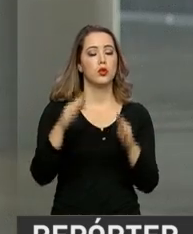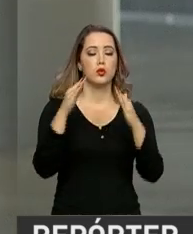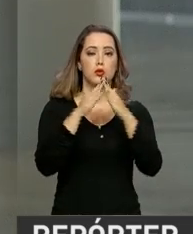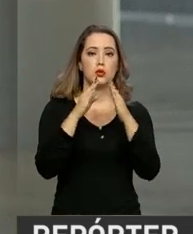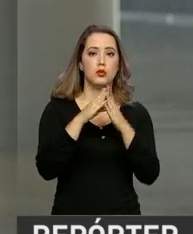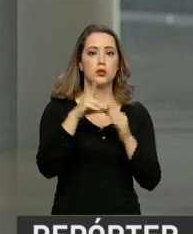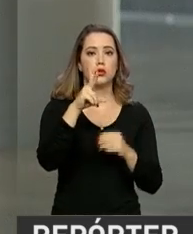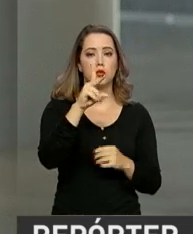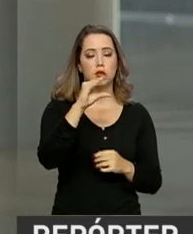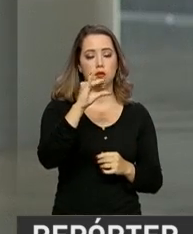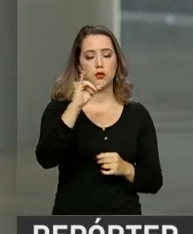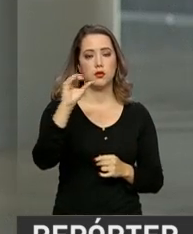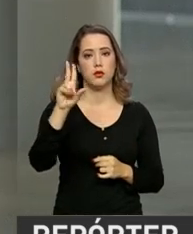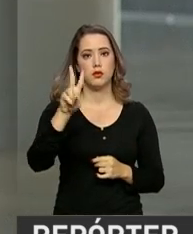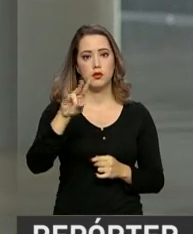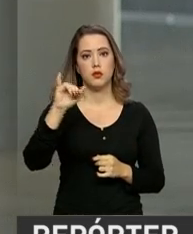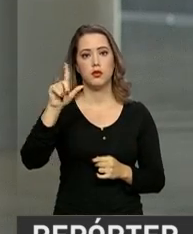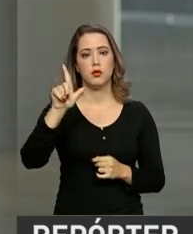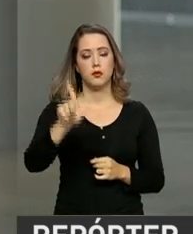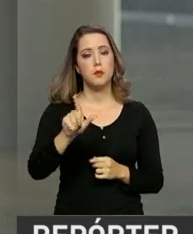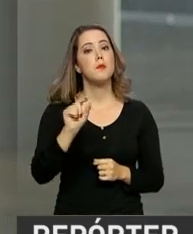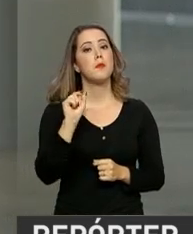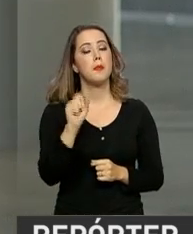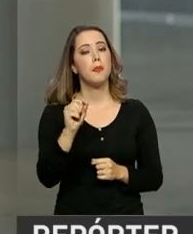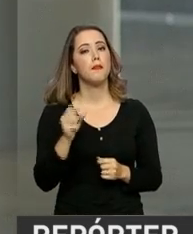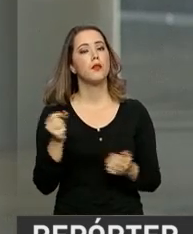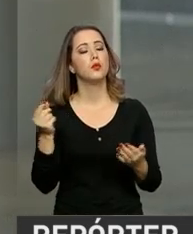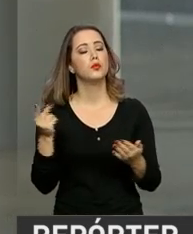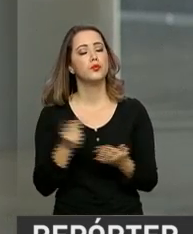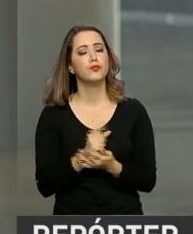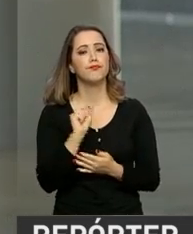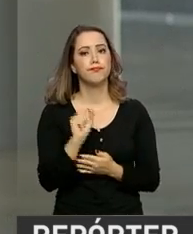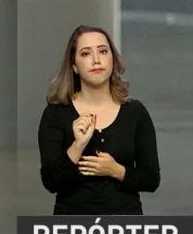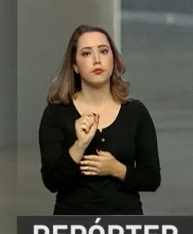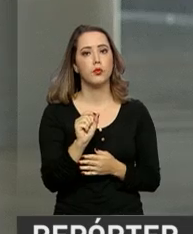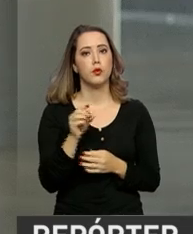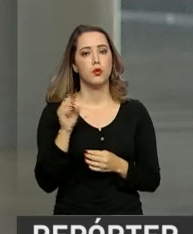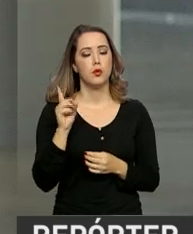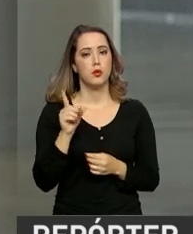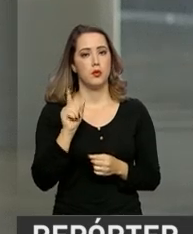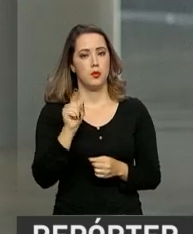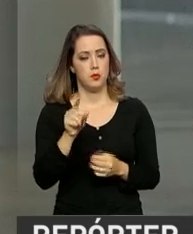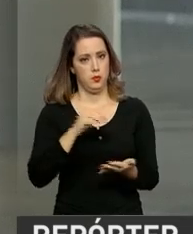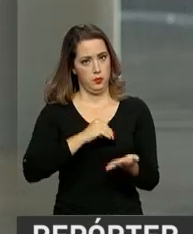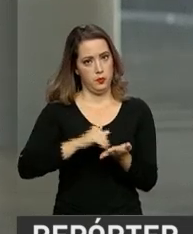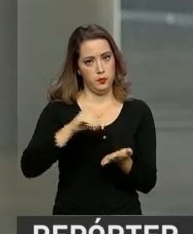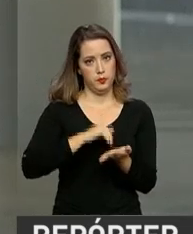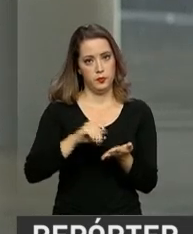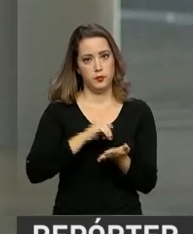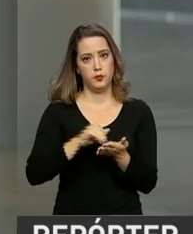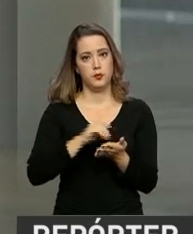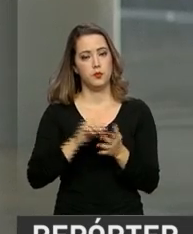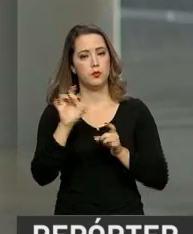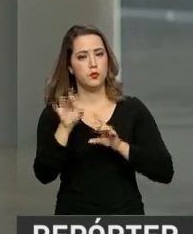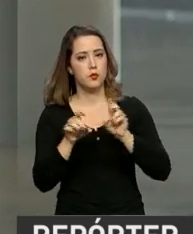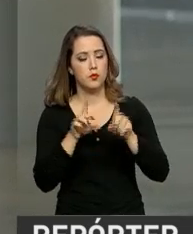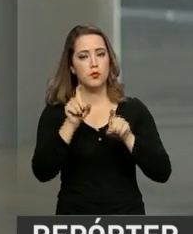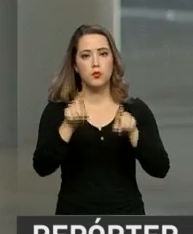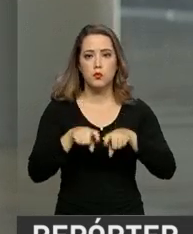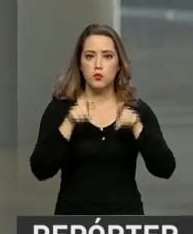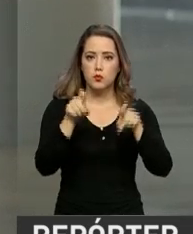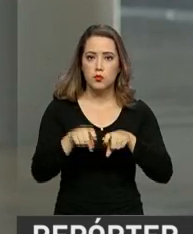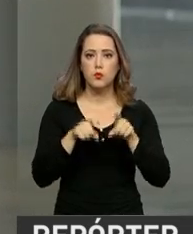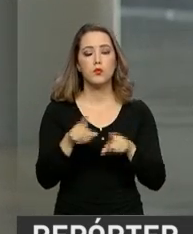república com a medida então a secretaria especial de de da agricultura familiar do Desenvolvimento Agrário e as